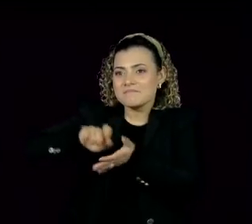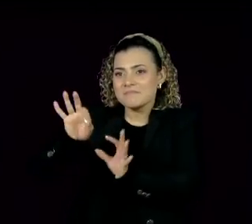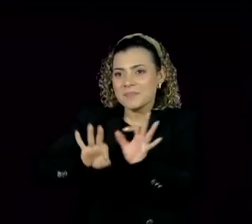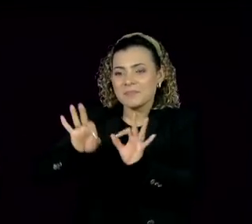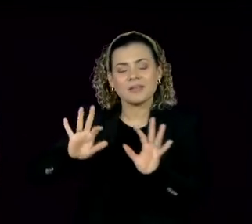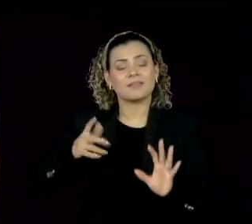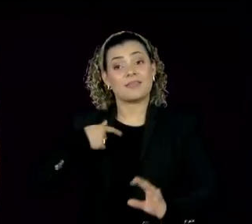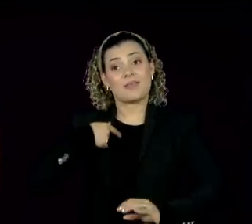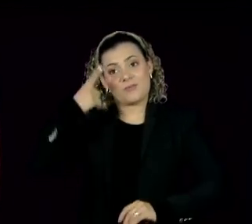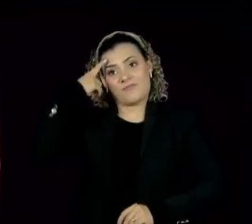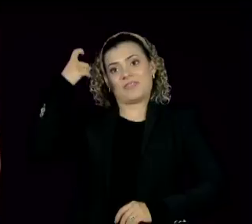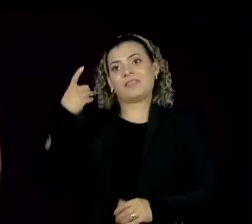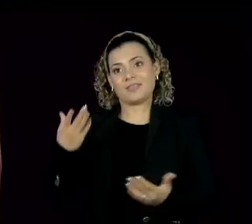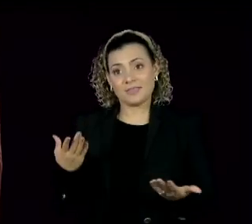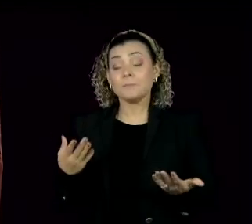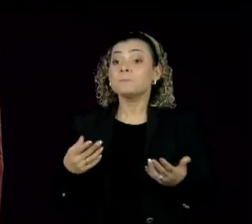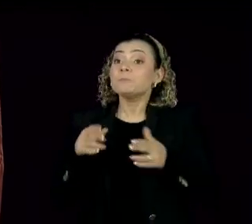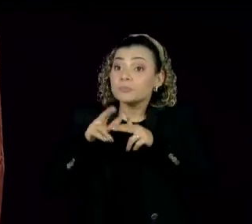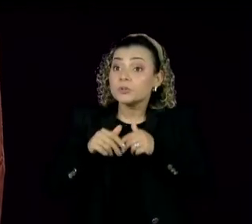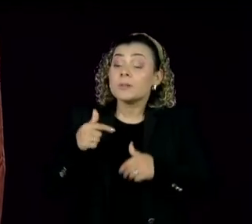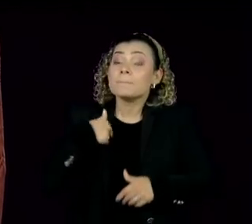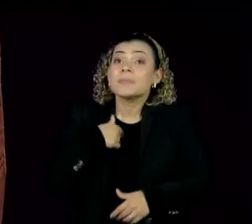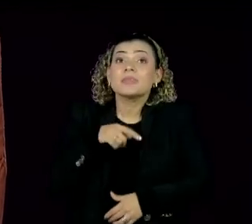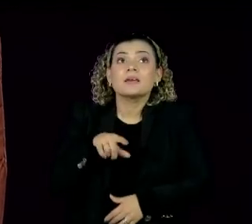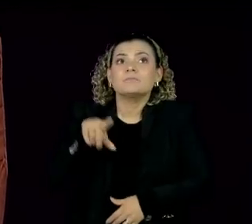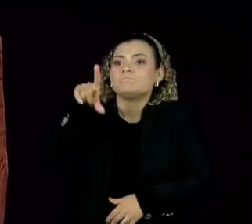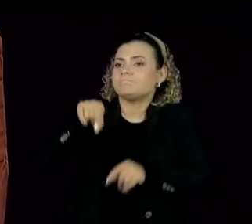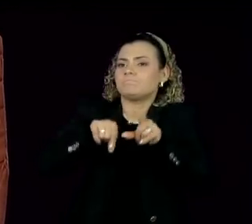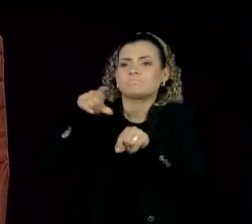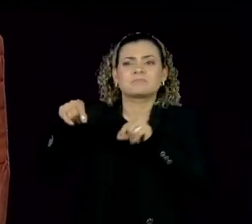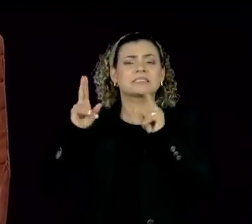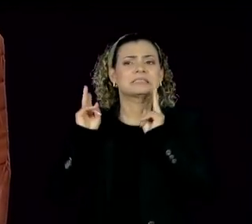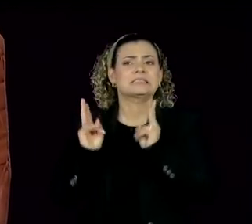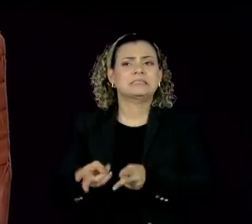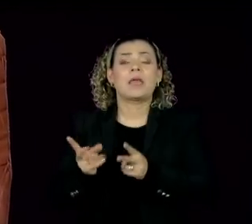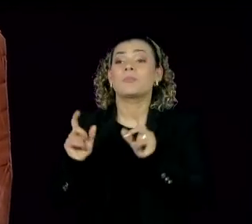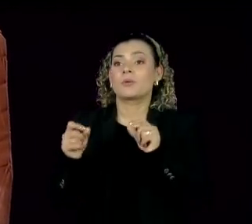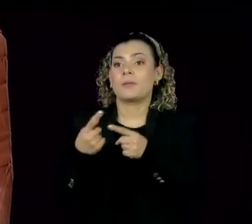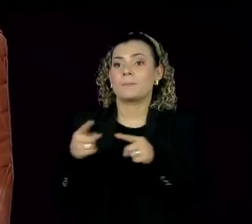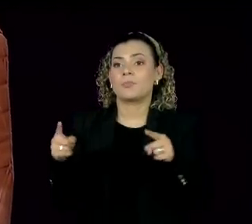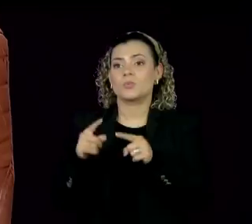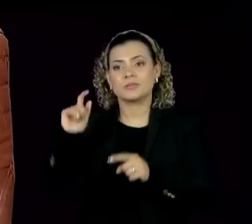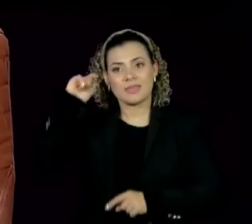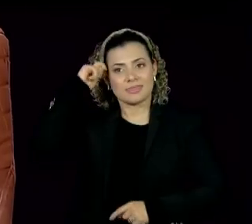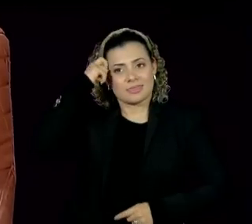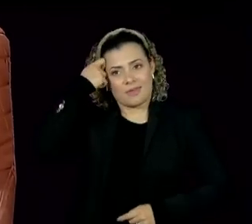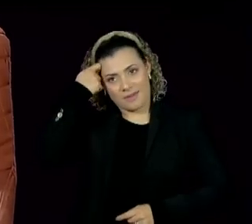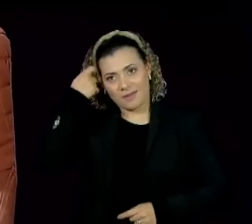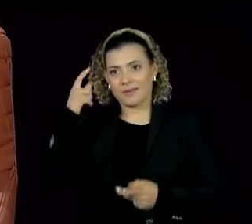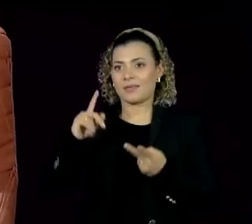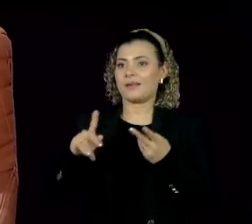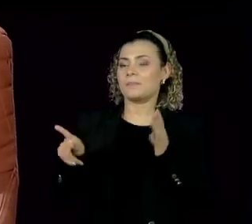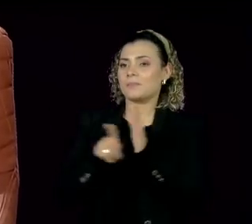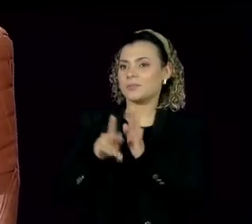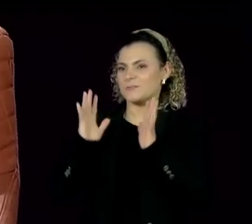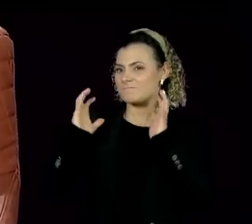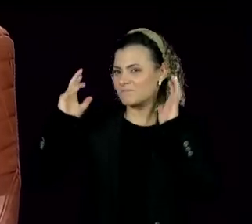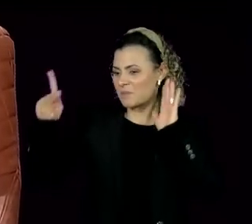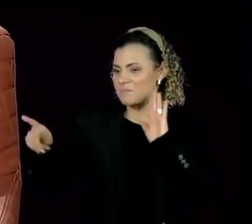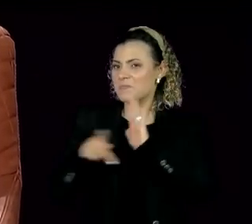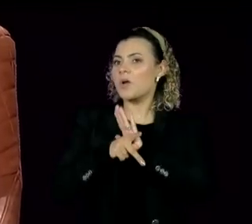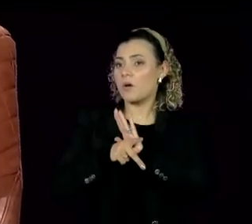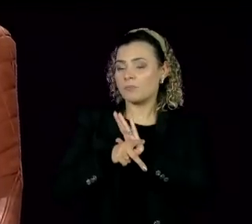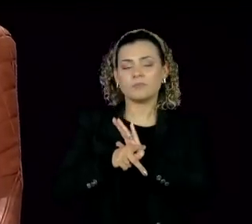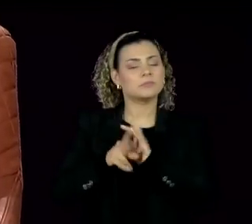Então, a minha preferência sempre foi a música black, a música negra, sempre foi o que